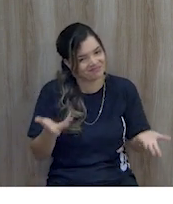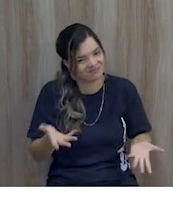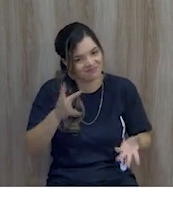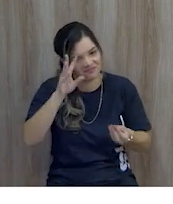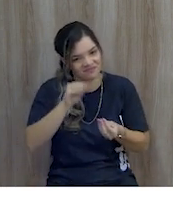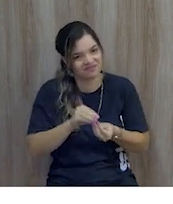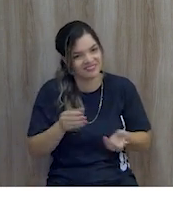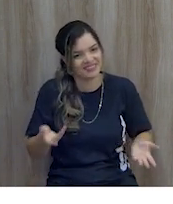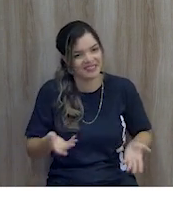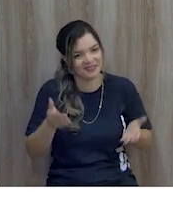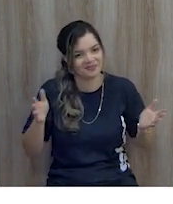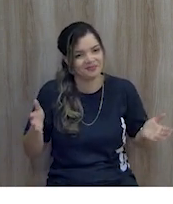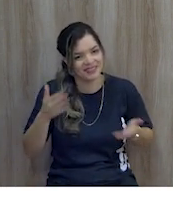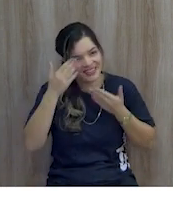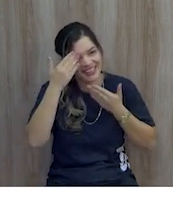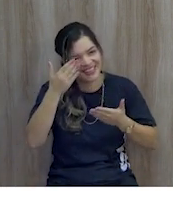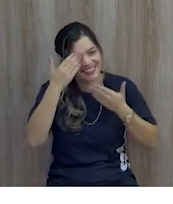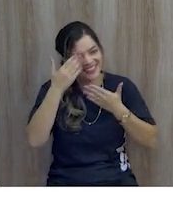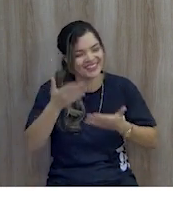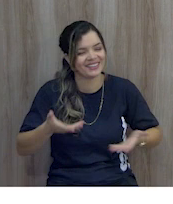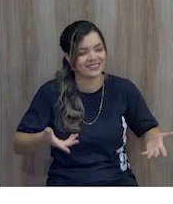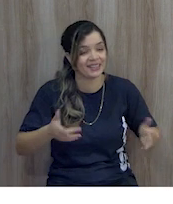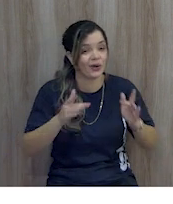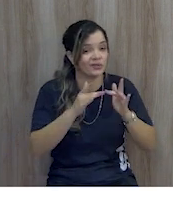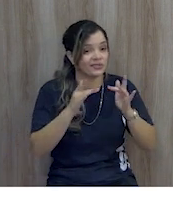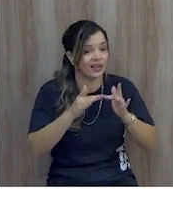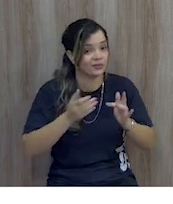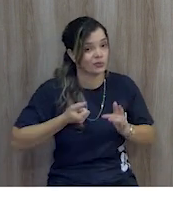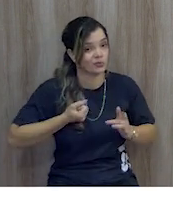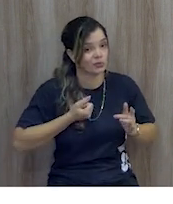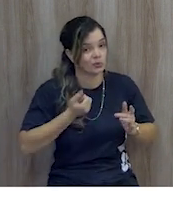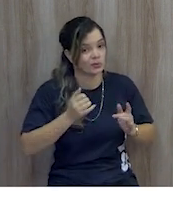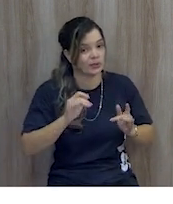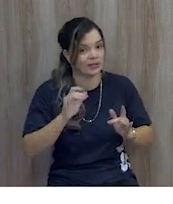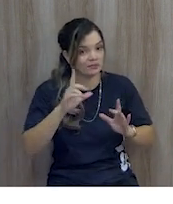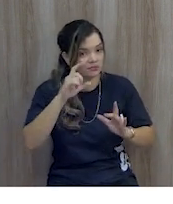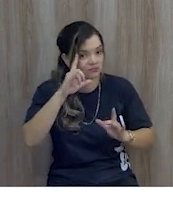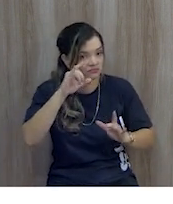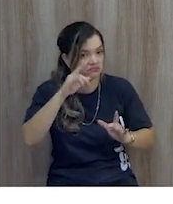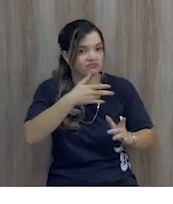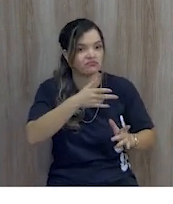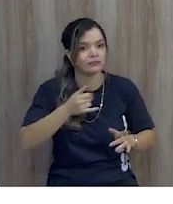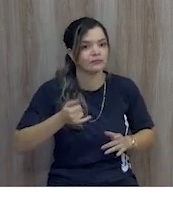Quem quiser entrar em contato com a gente, estamos também nas redes sociais.